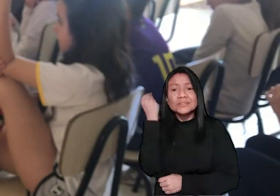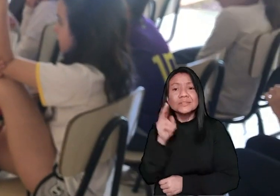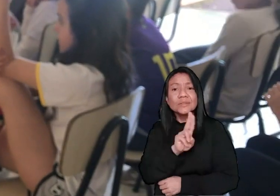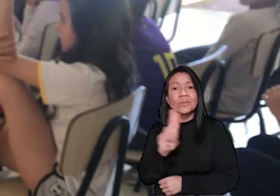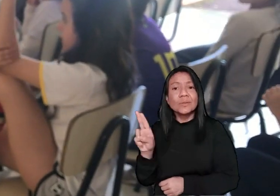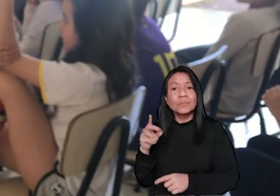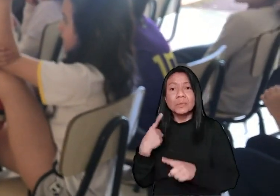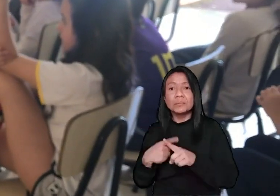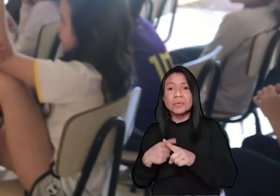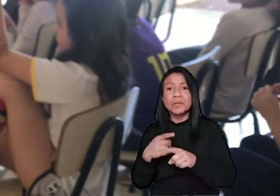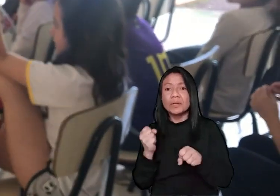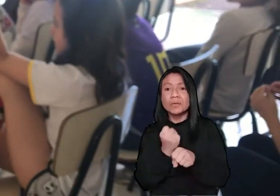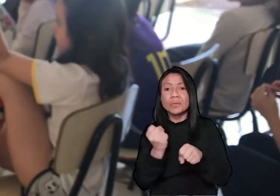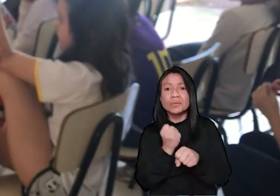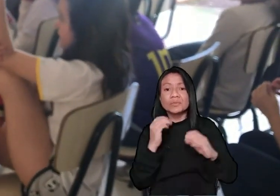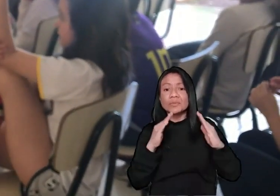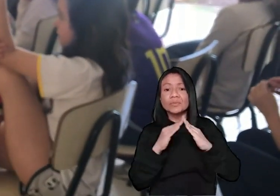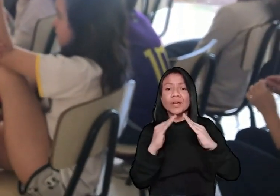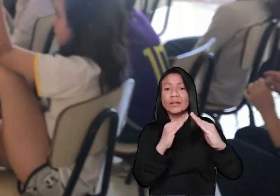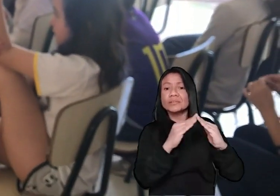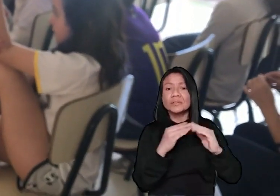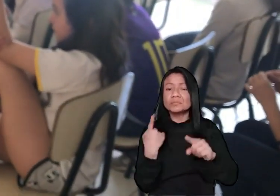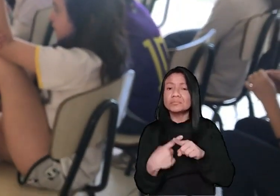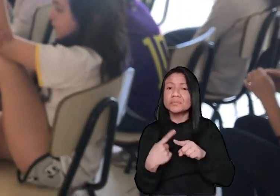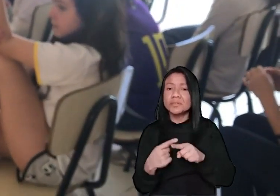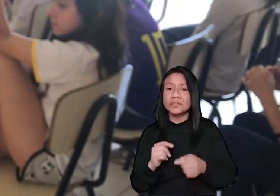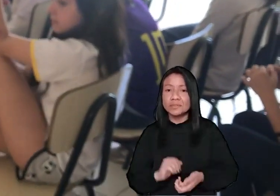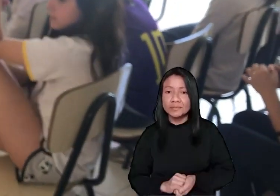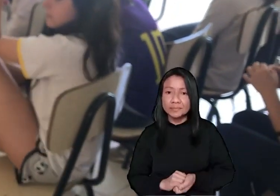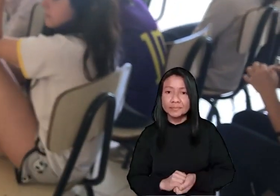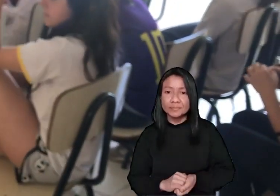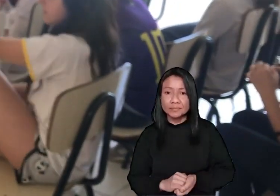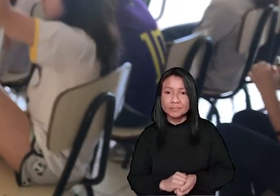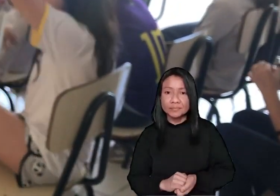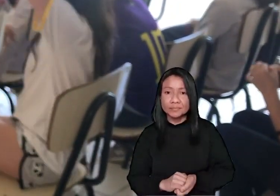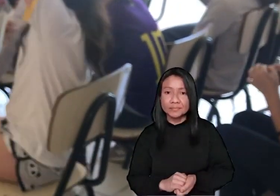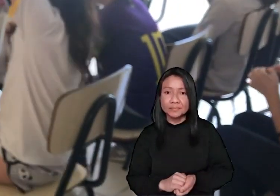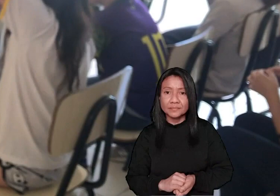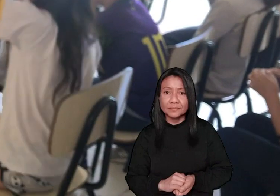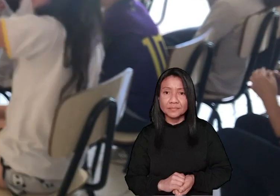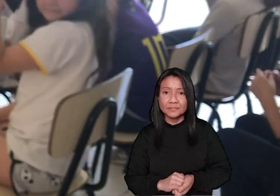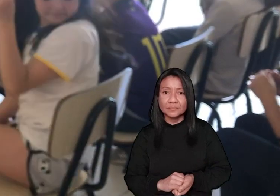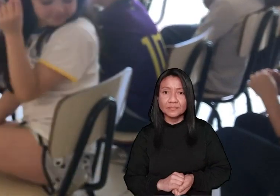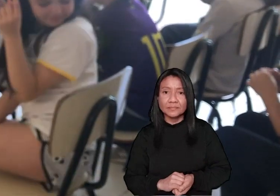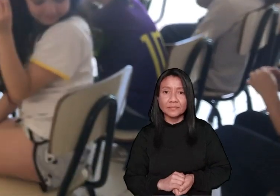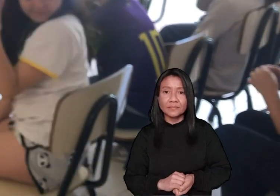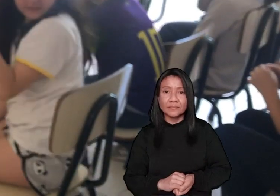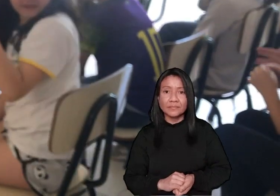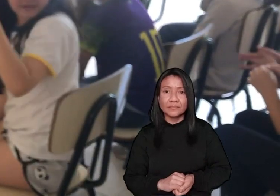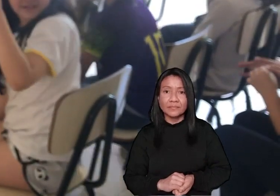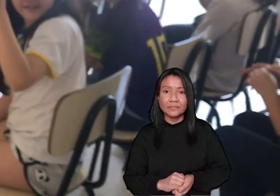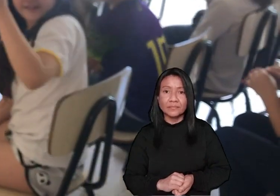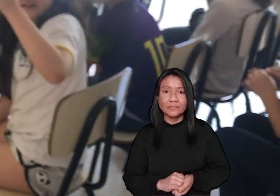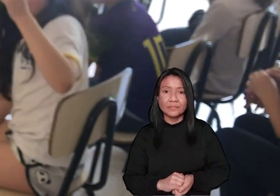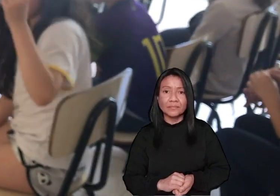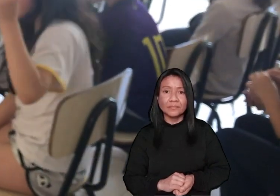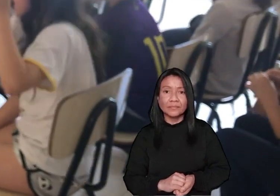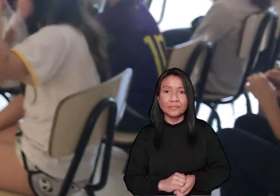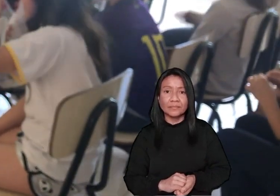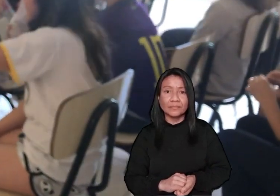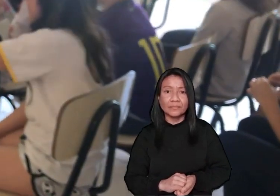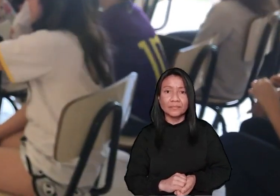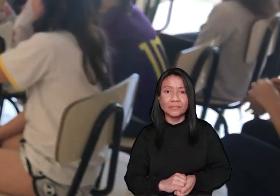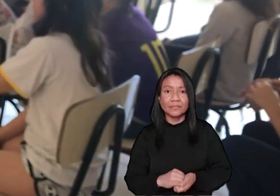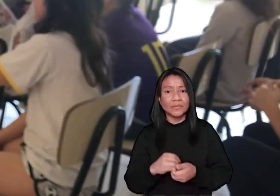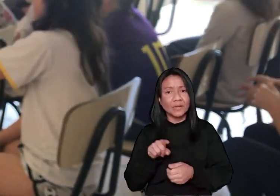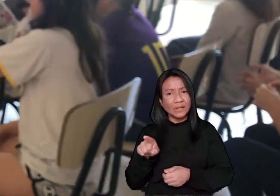ver se eu entendi direito. No interior se construíram bastante capelinhas pequenas, tá? Porque embora